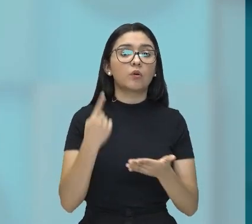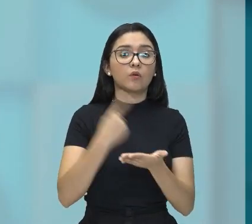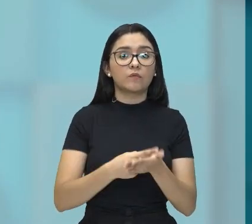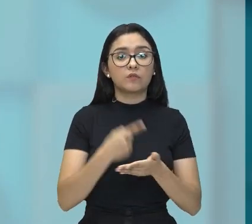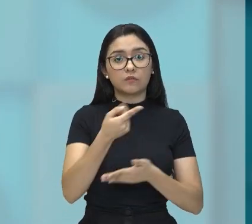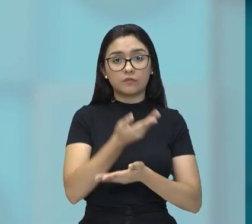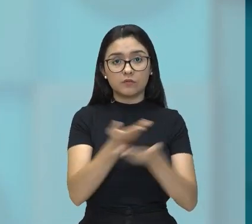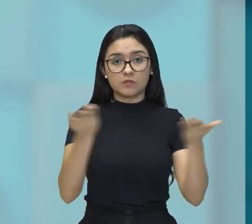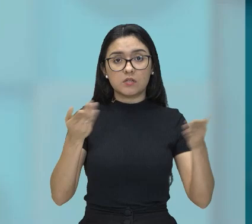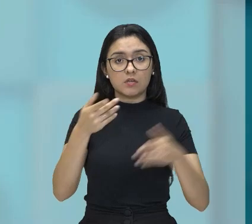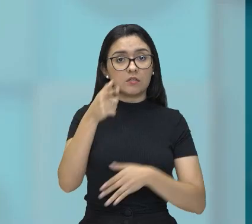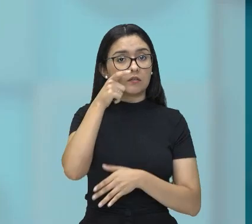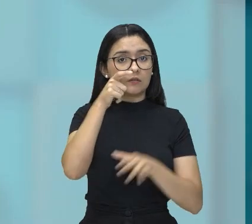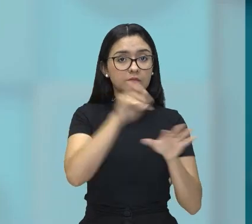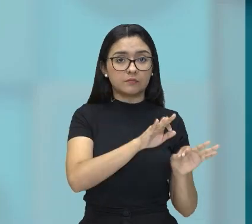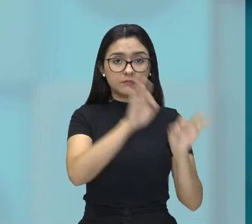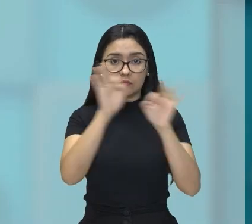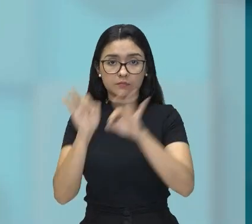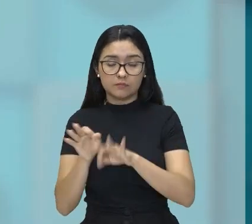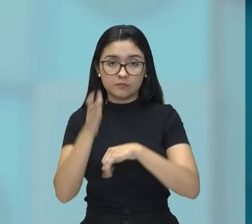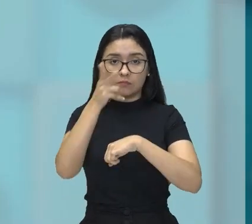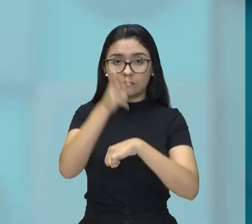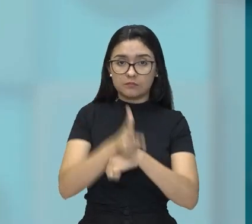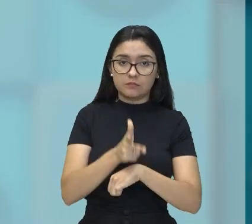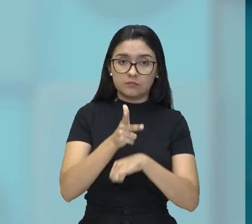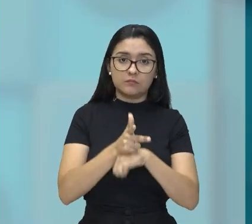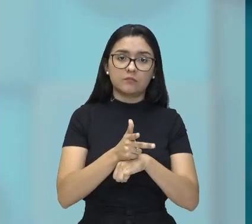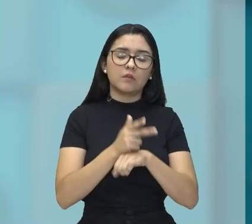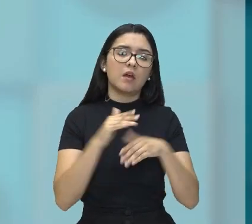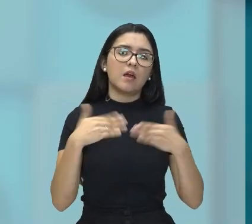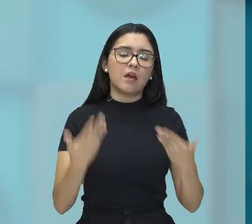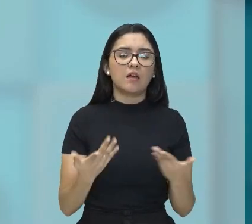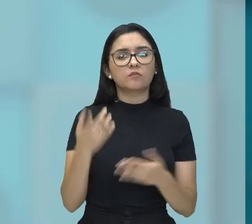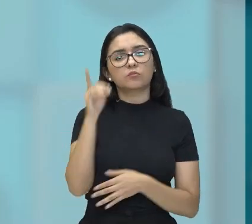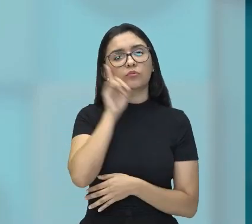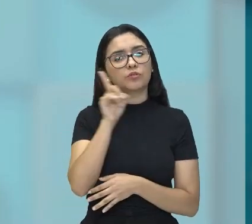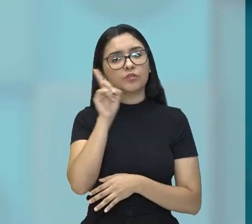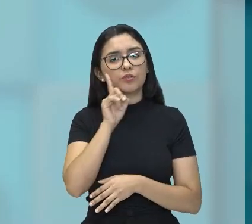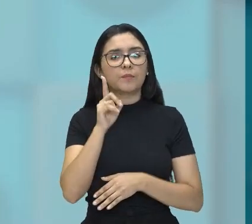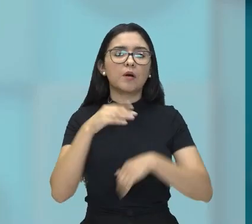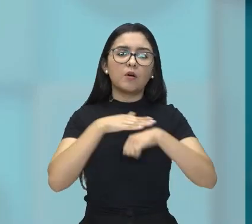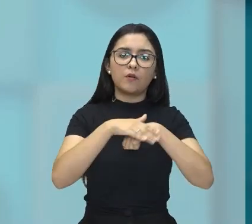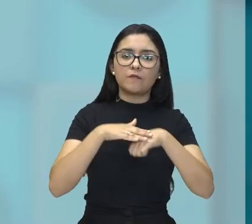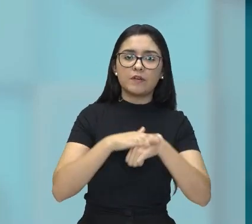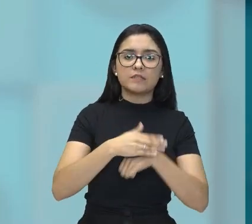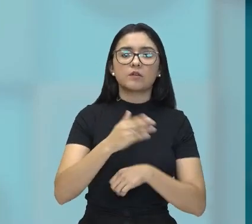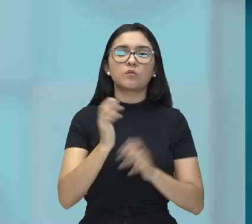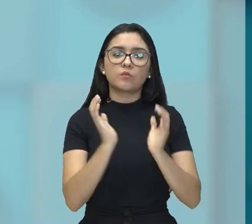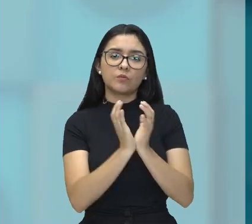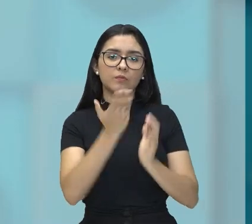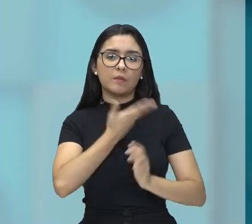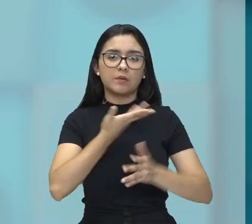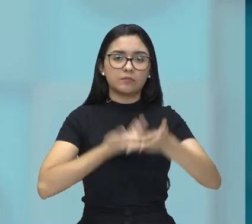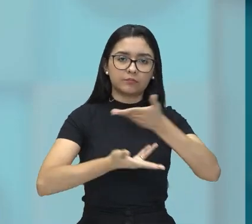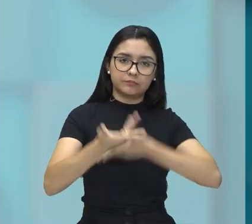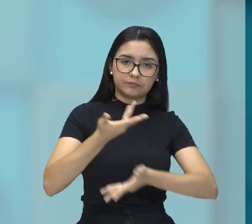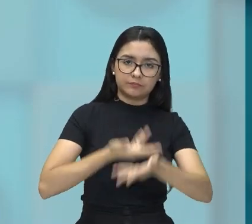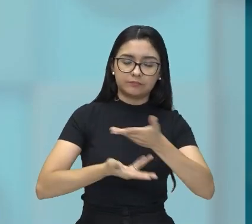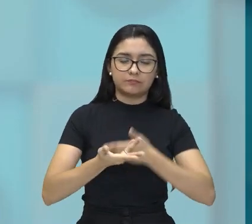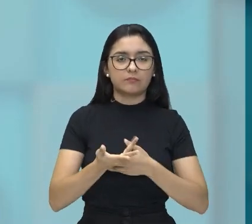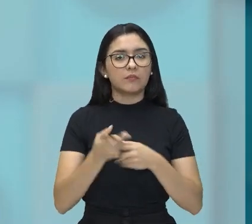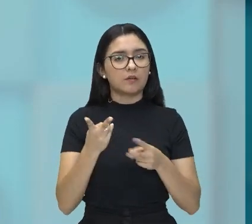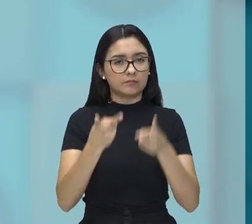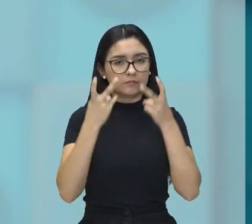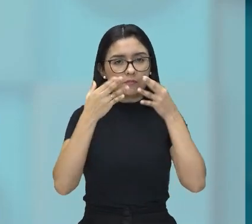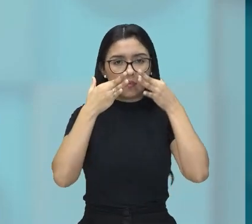vocês a assistirem uma cena de uma situação, uma cena cotidiana, de uma conversa entre amigos, falando de assunto sério. Então, prestem